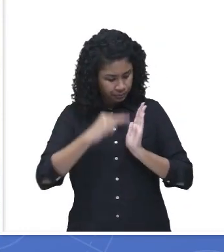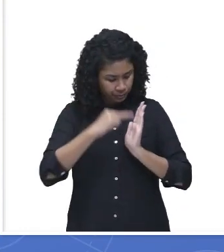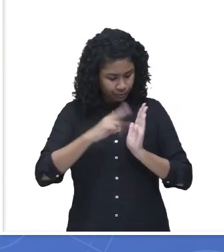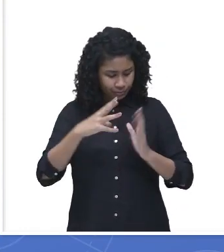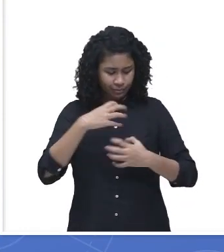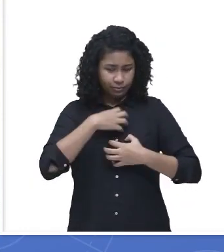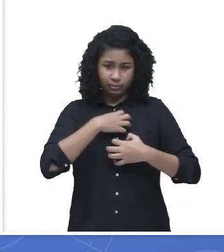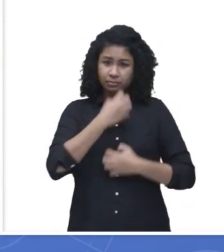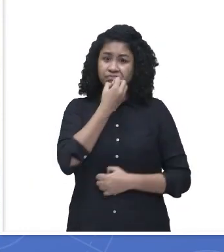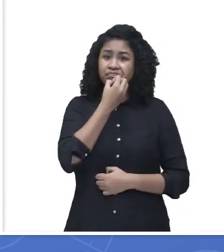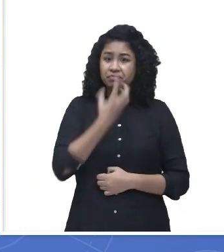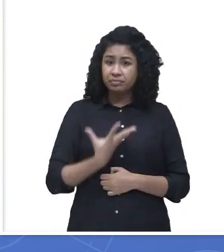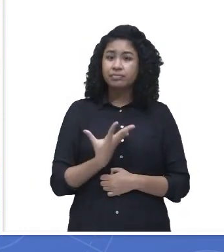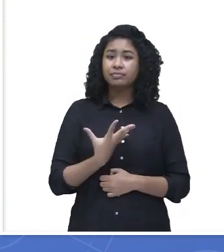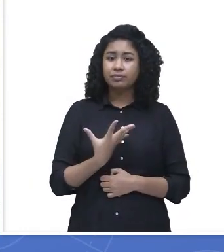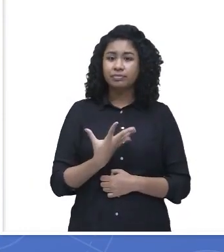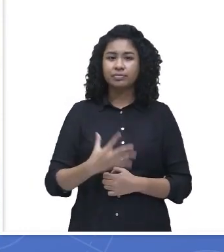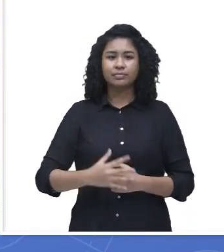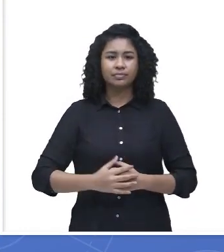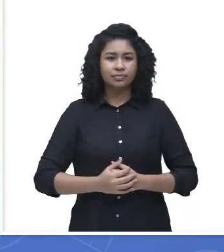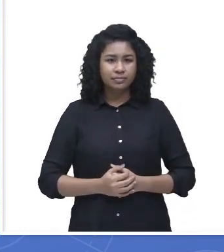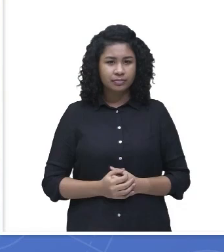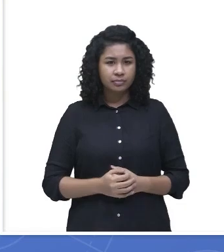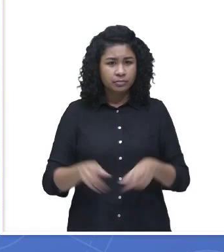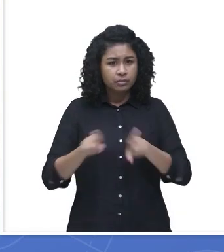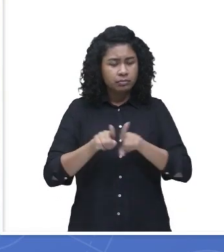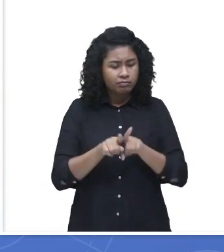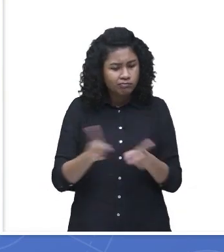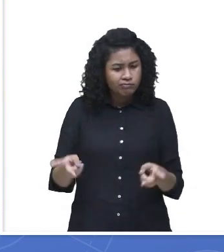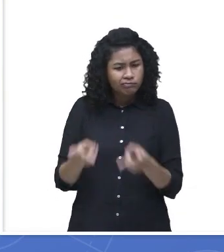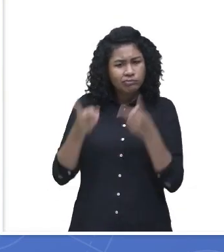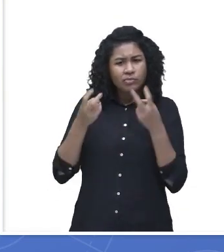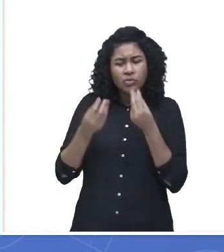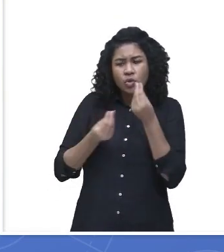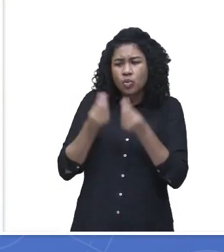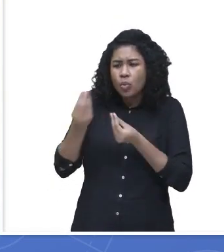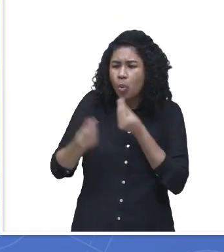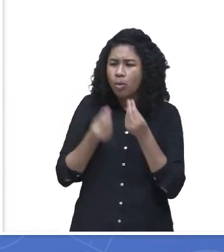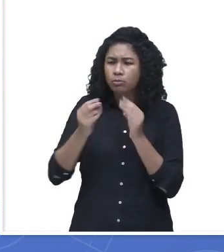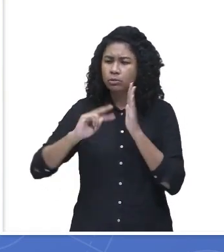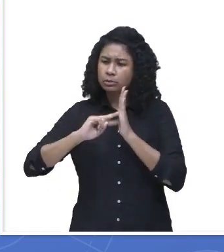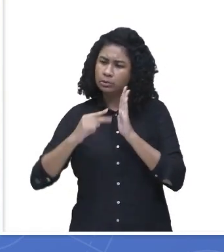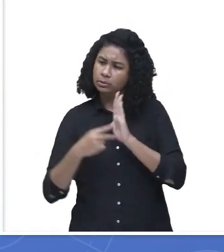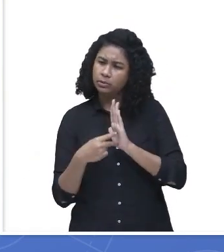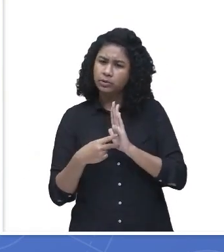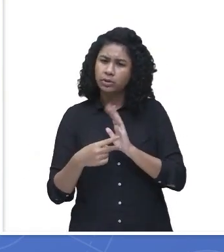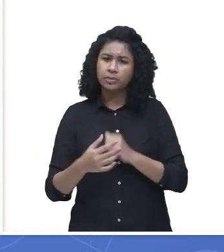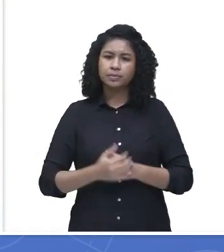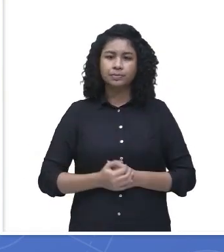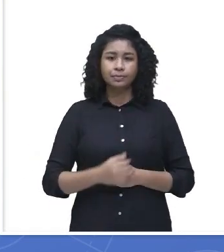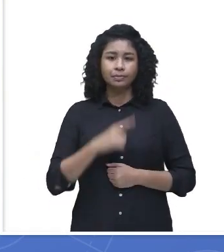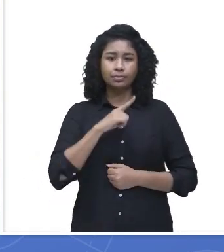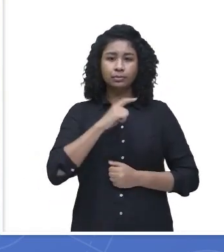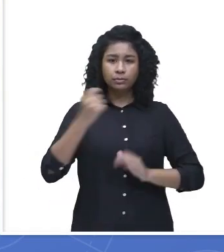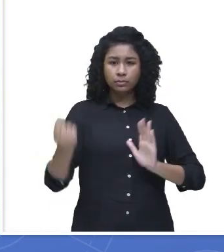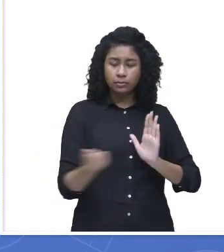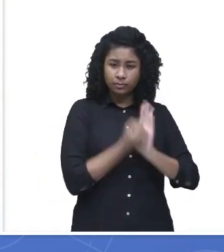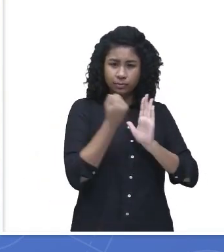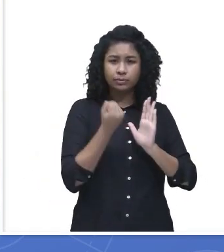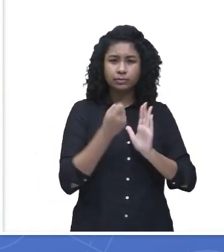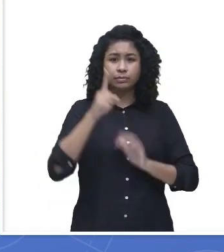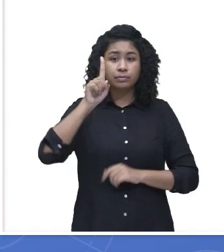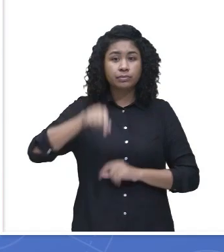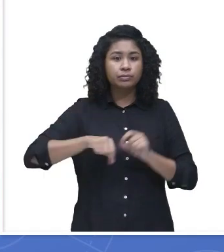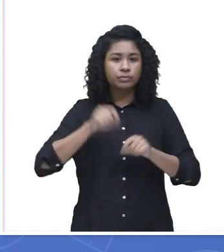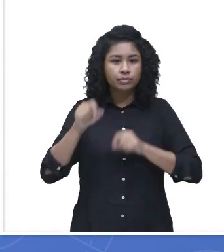É fazer arte pela arte e observar a forma. O simbolismo, aquelas questões mais metafísicas, né?